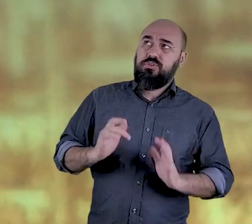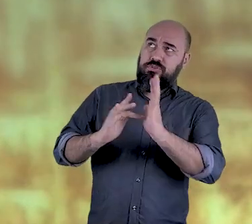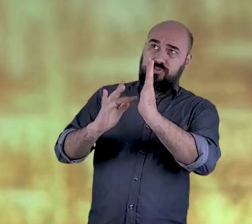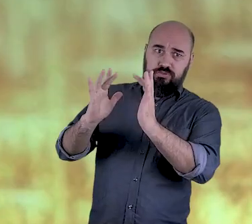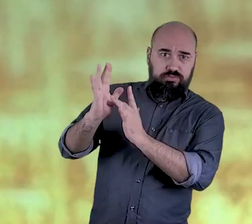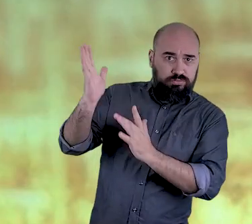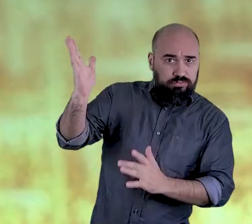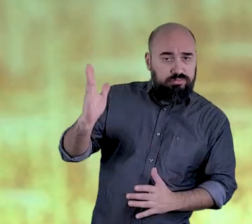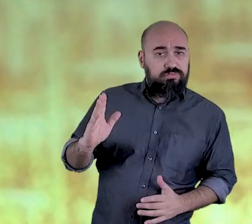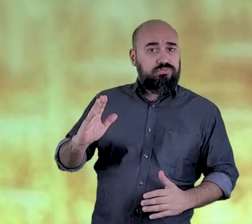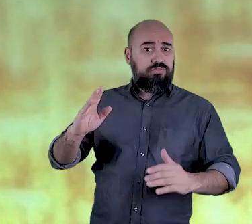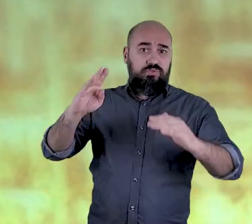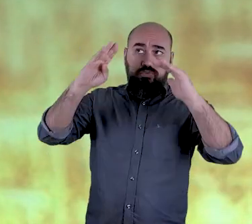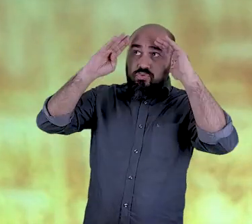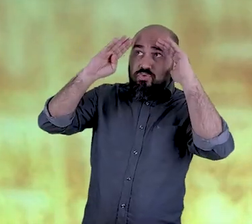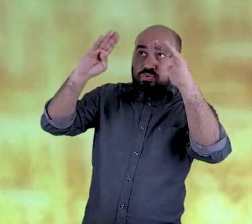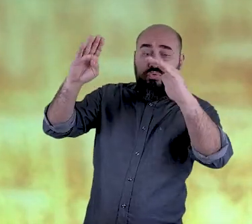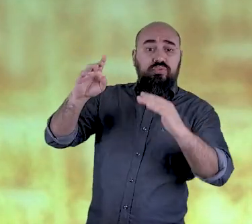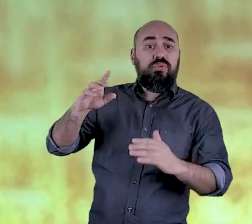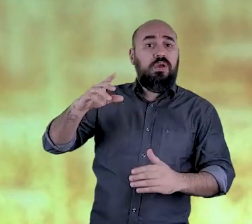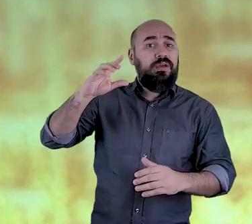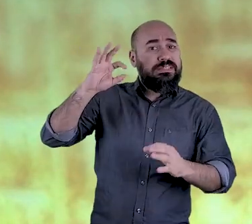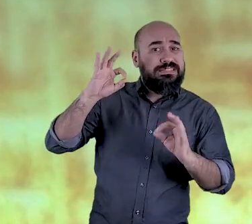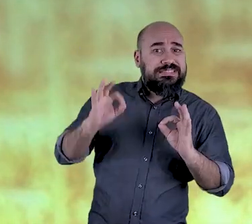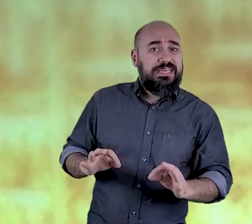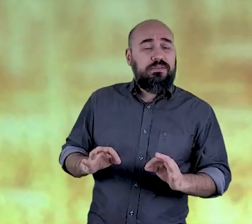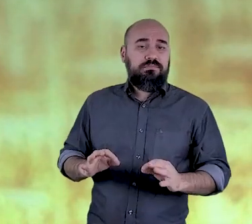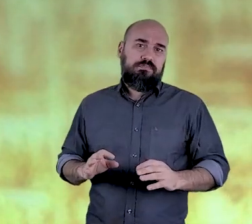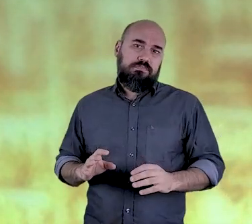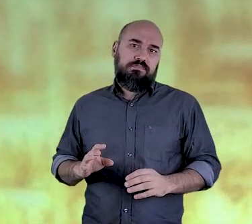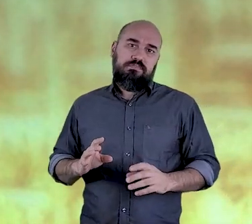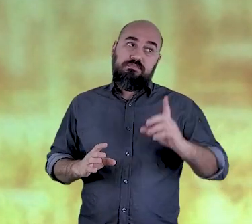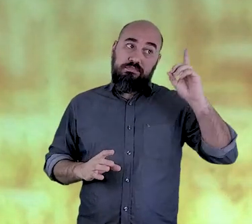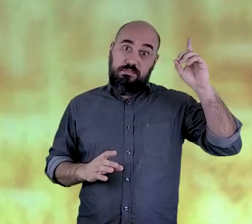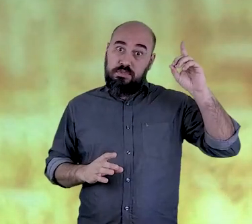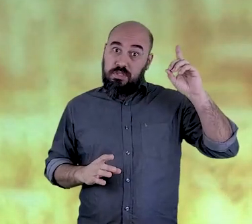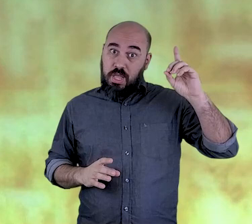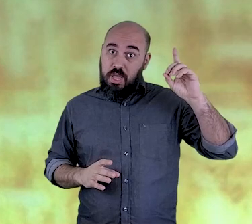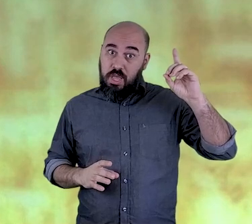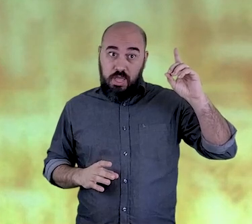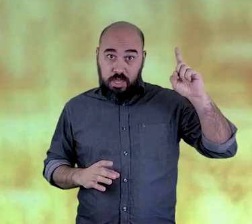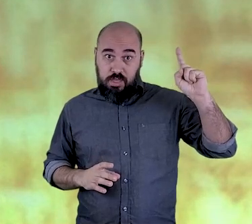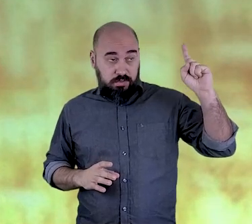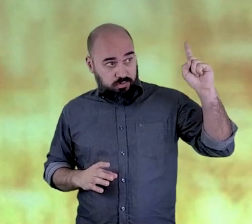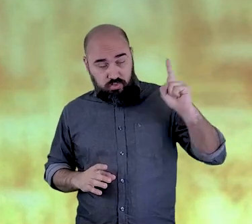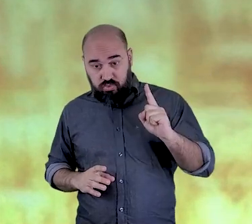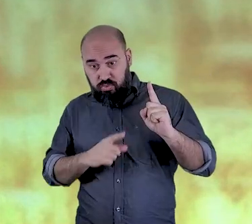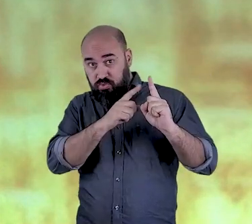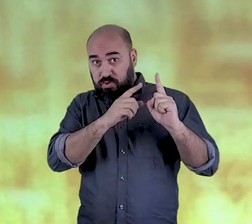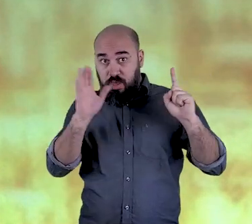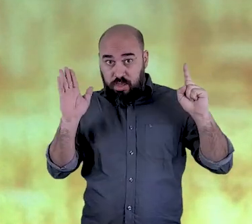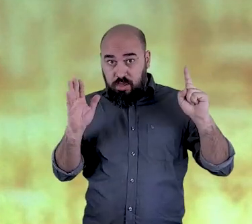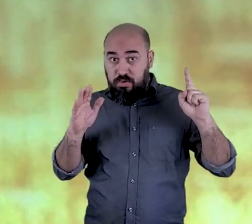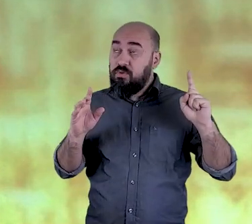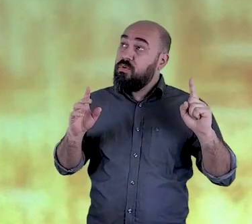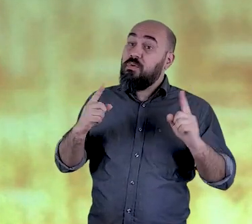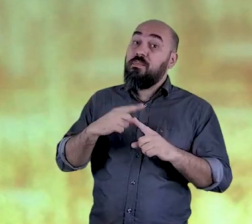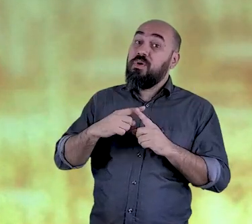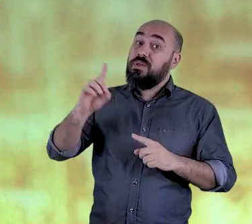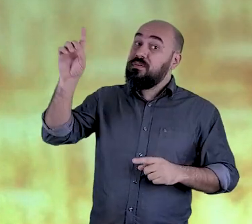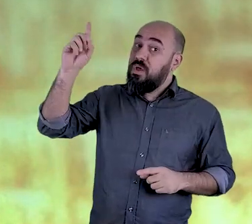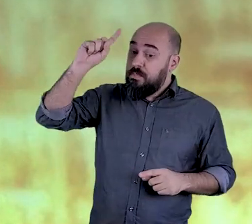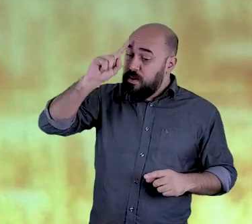verdadeira obediência Deus responde a Oração de Daniel de uma maneira mais abrangente e